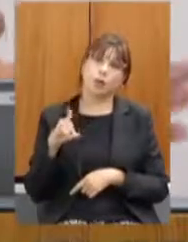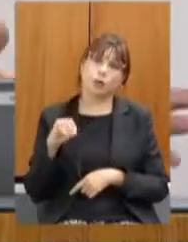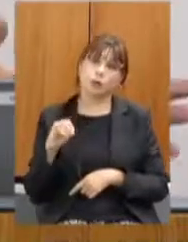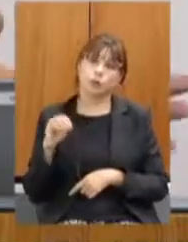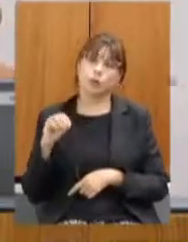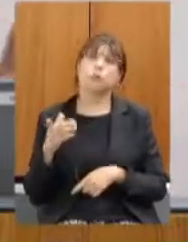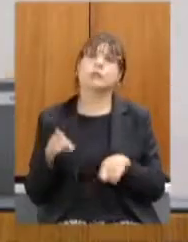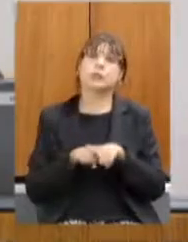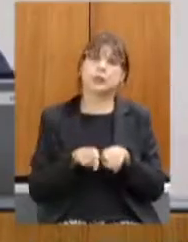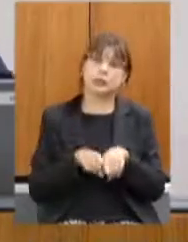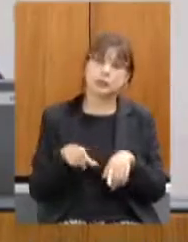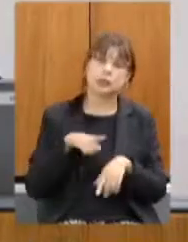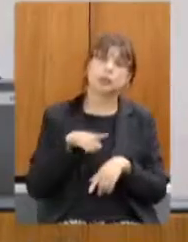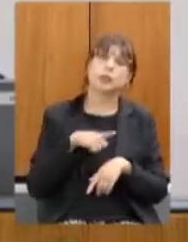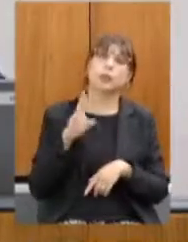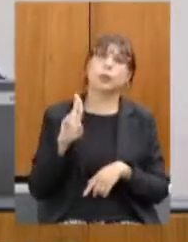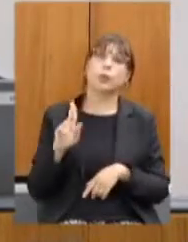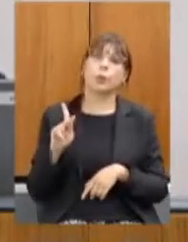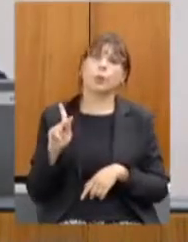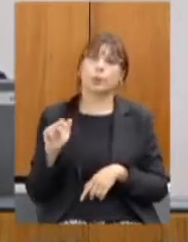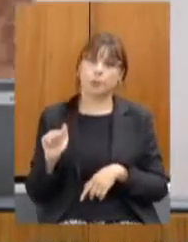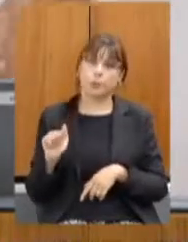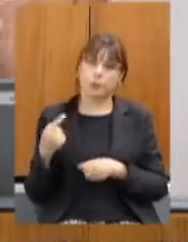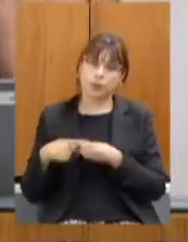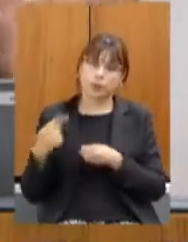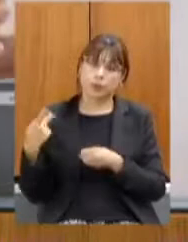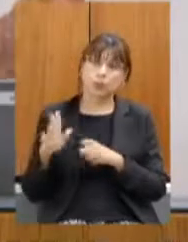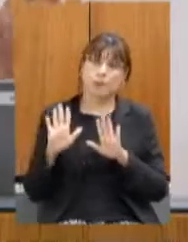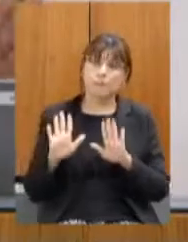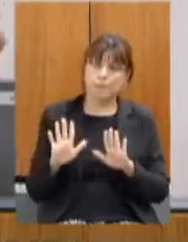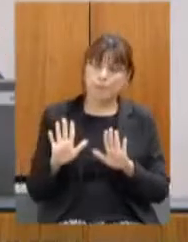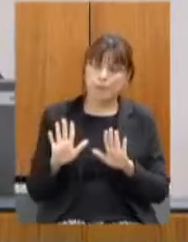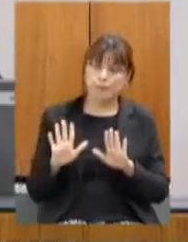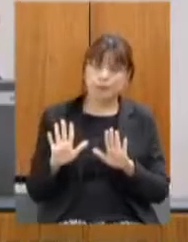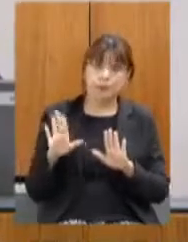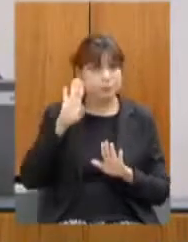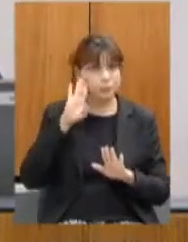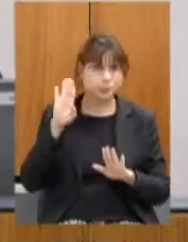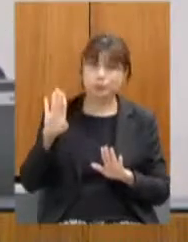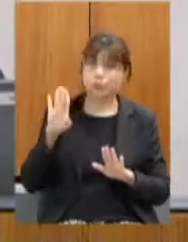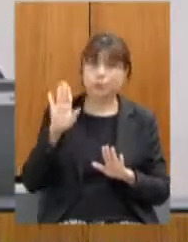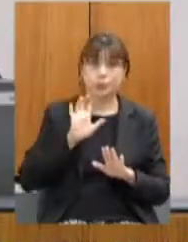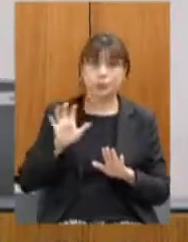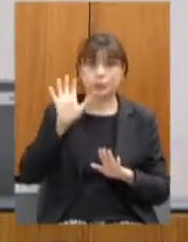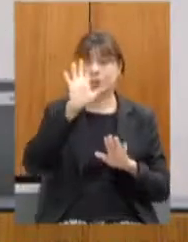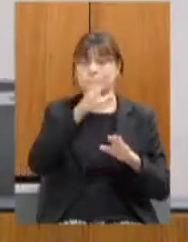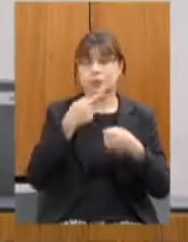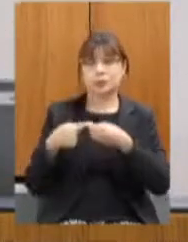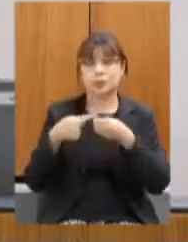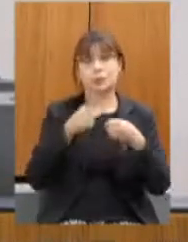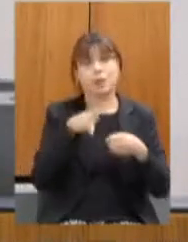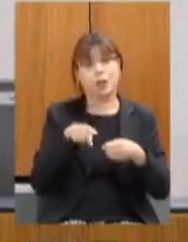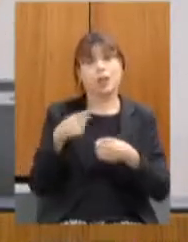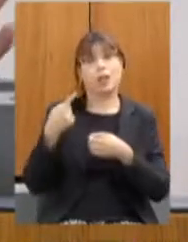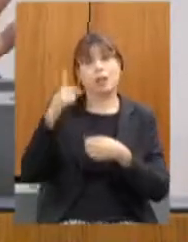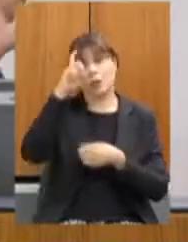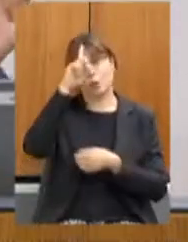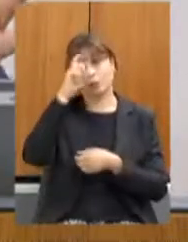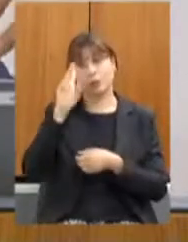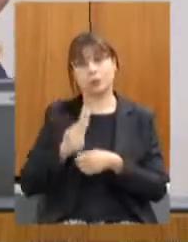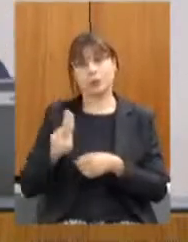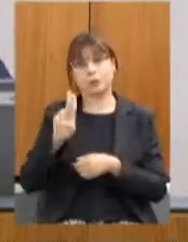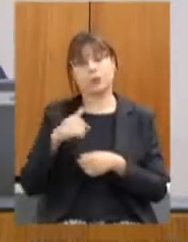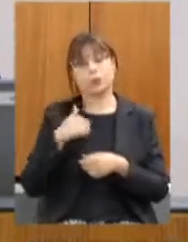inaugurou agora a UPA né uma última municipal mas a referência de tudo isso é o Hospital Universitário então peço a vossa excelência